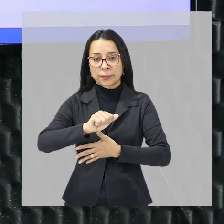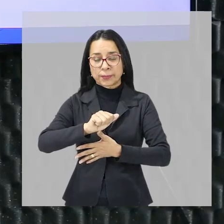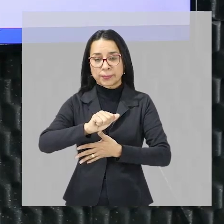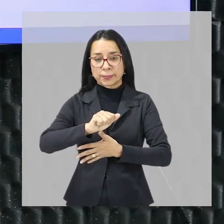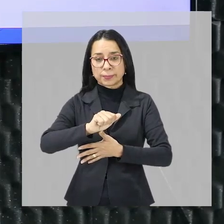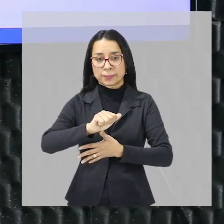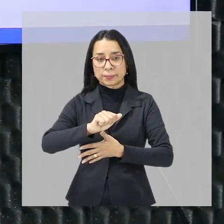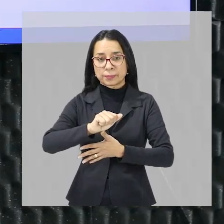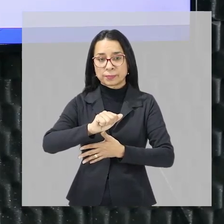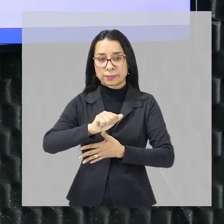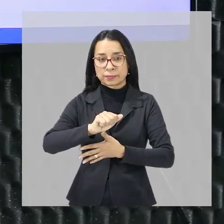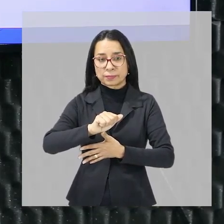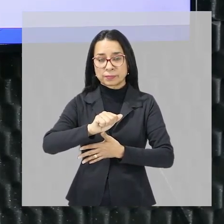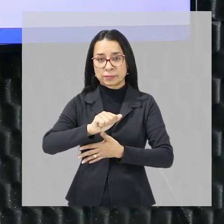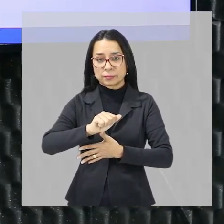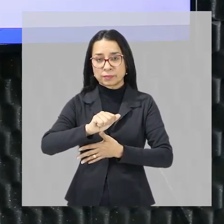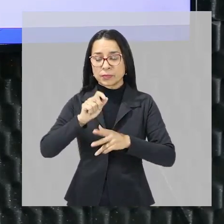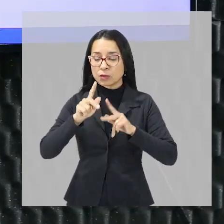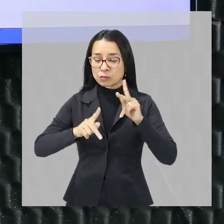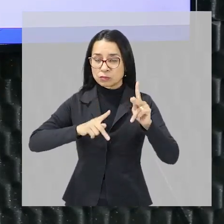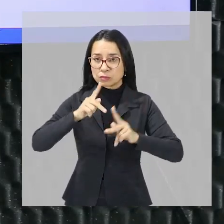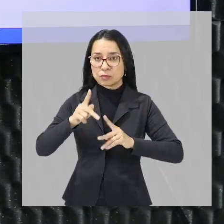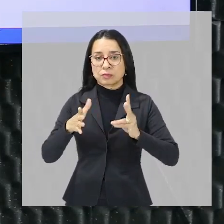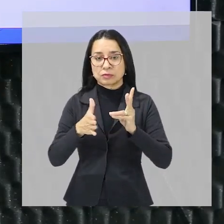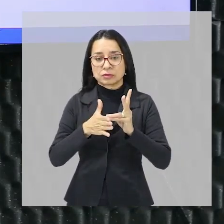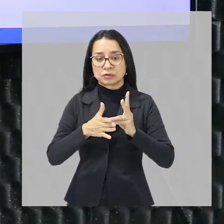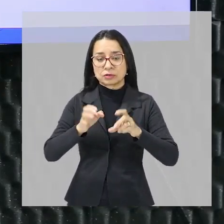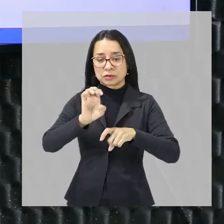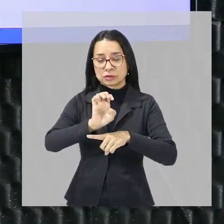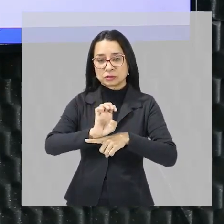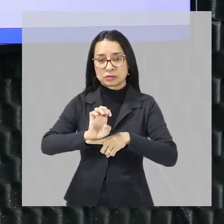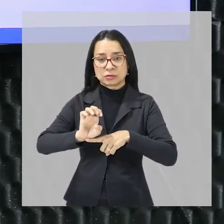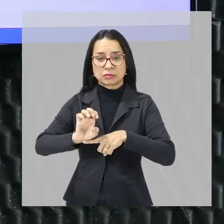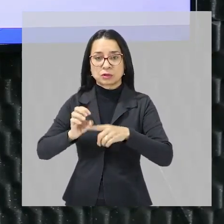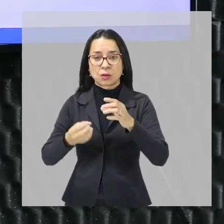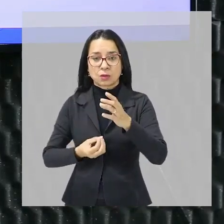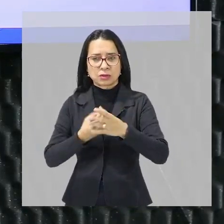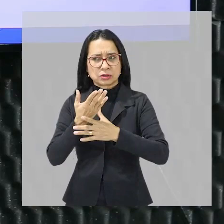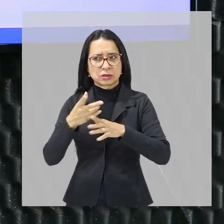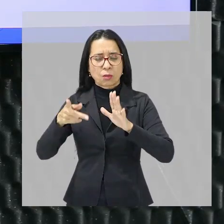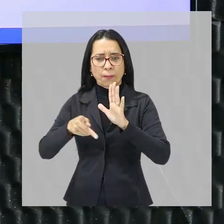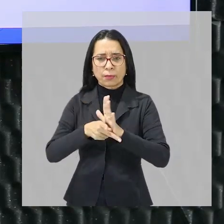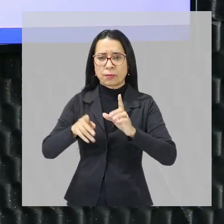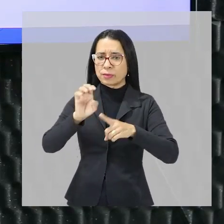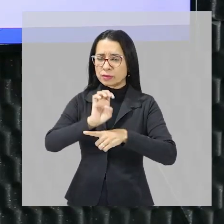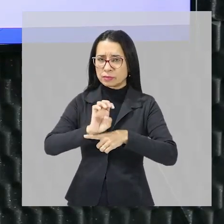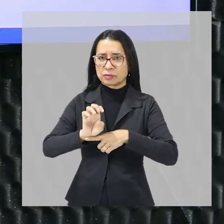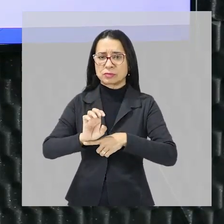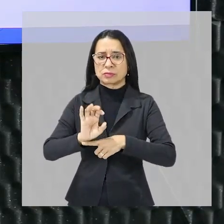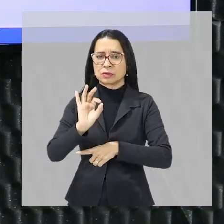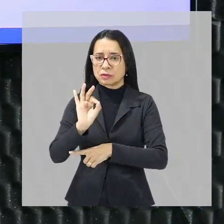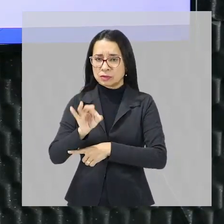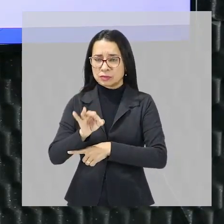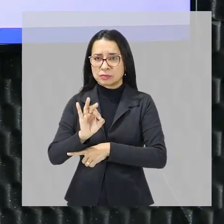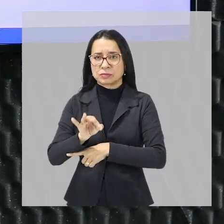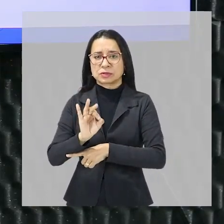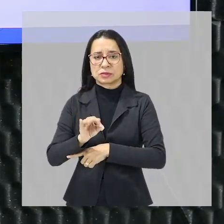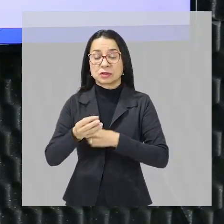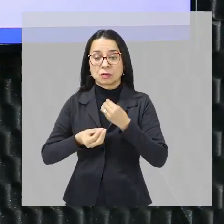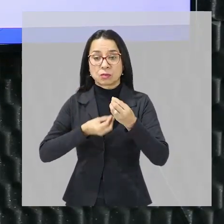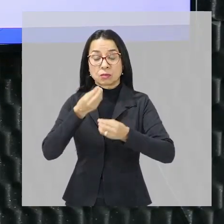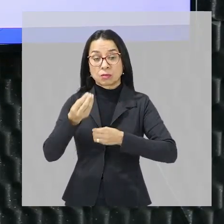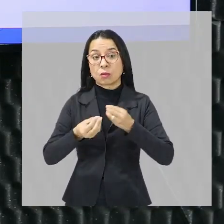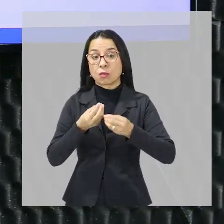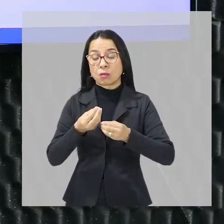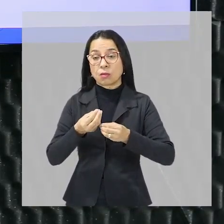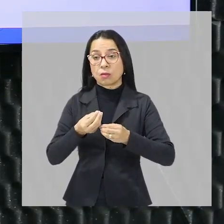povos originários. Os povos indígenas do Equador são povos originários do Equador? Corretamente. Assim como os indígenas